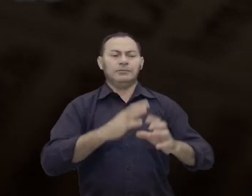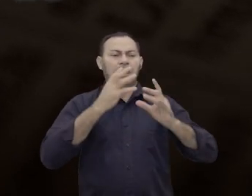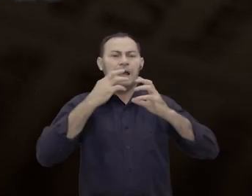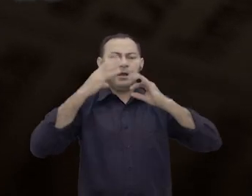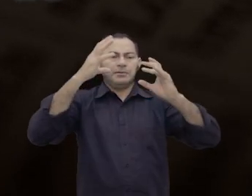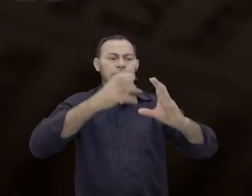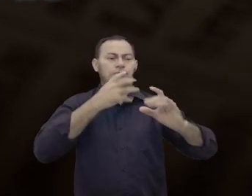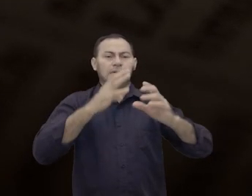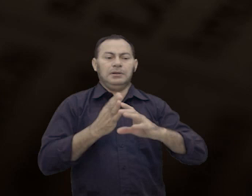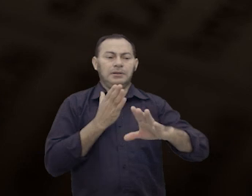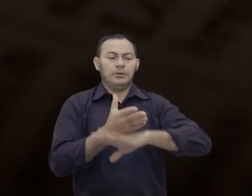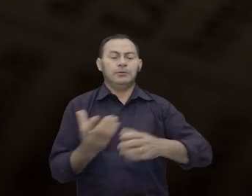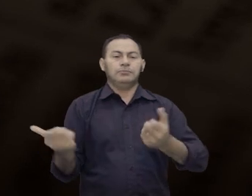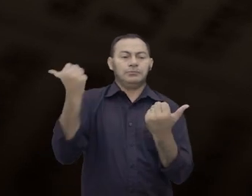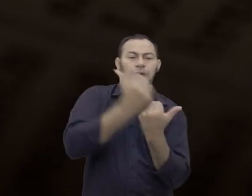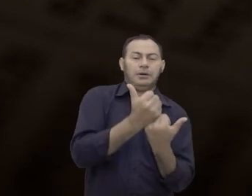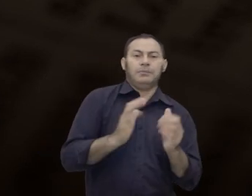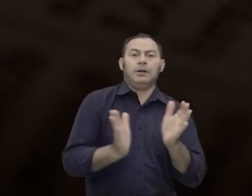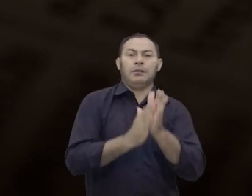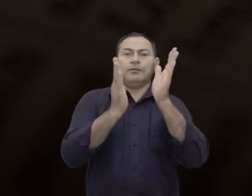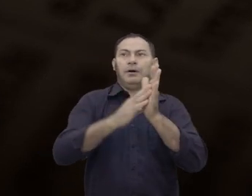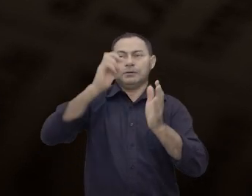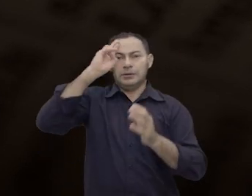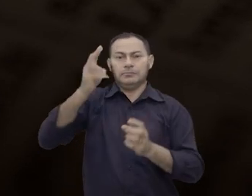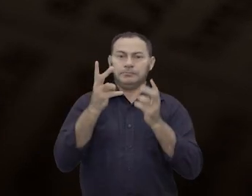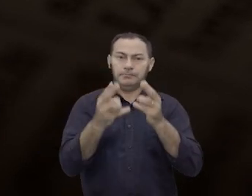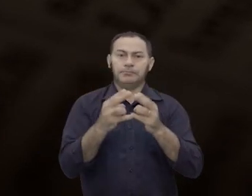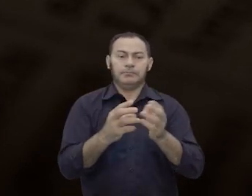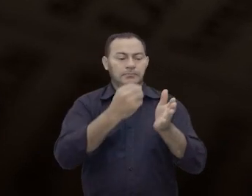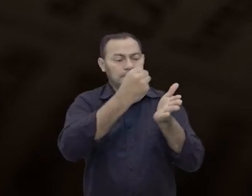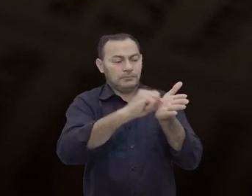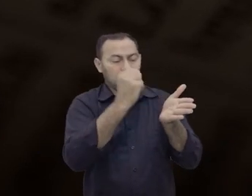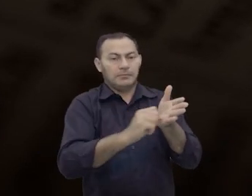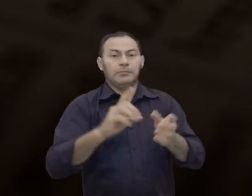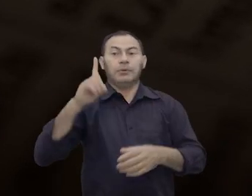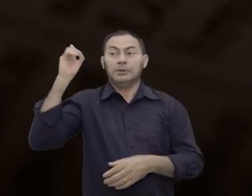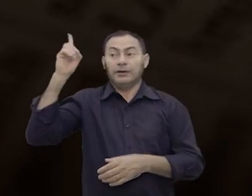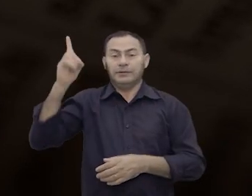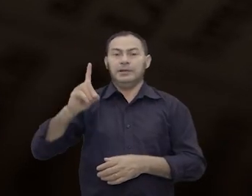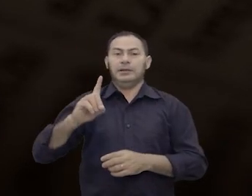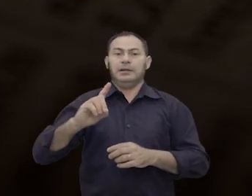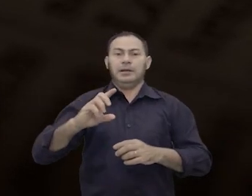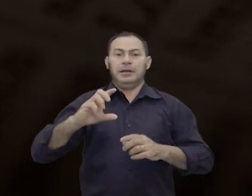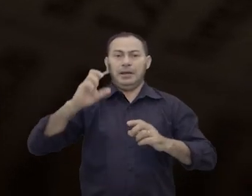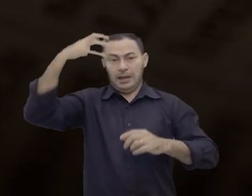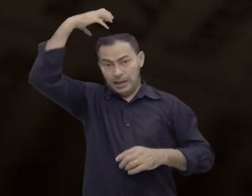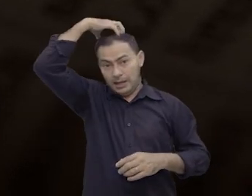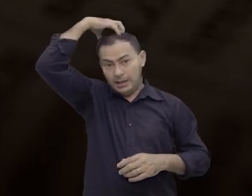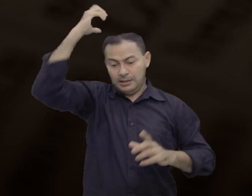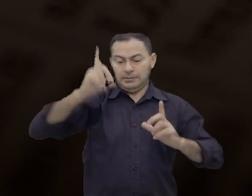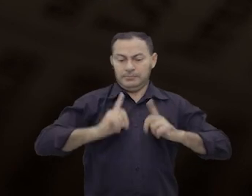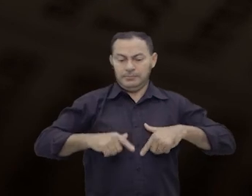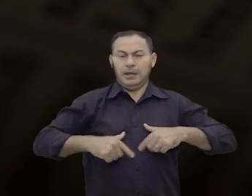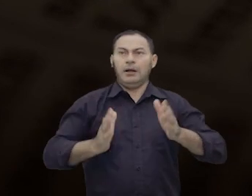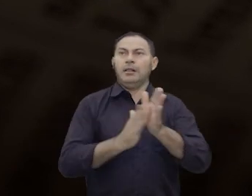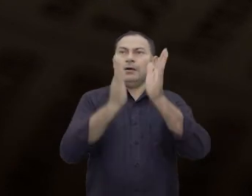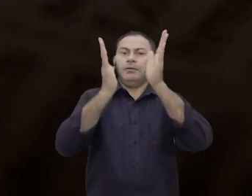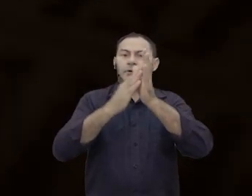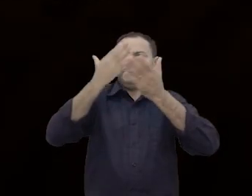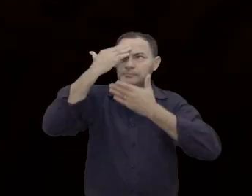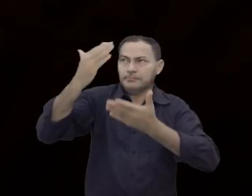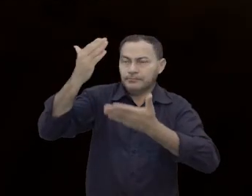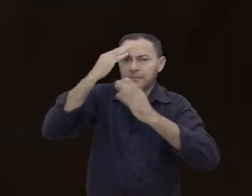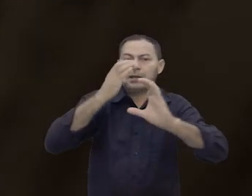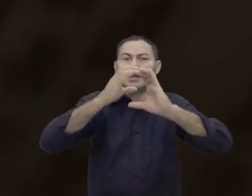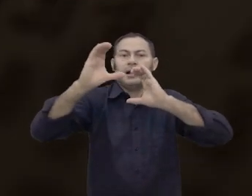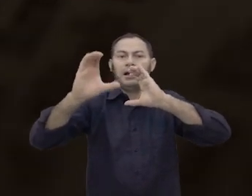com símbolos, tomaram seus lugares para louvar ao Senhor conforme prescrito por Davi, rei de Israel. Com louvor